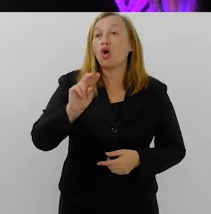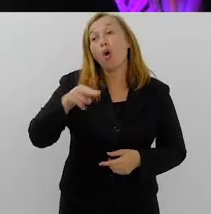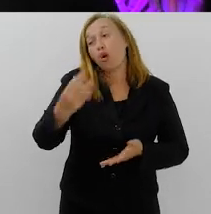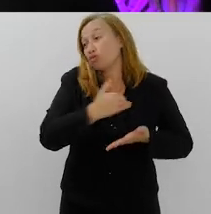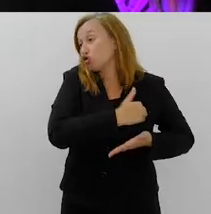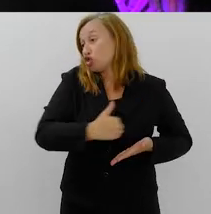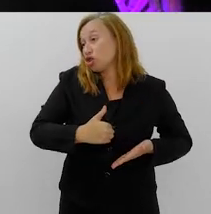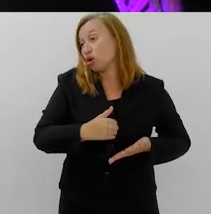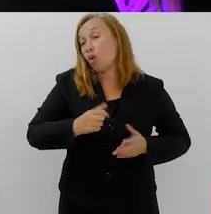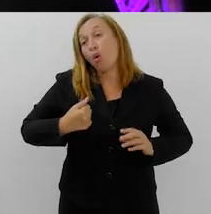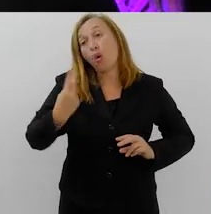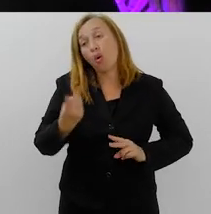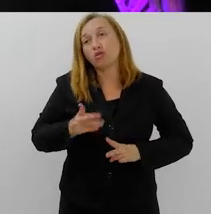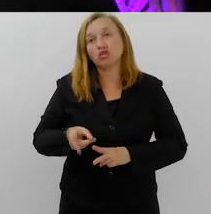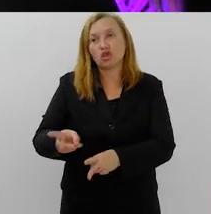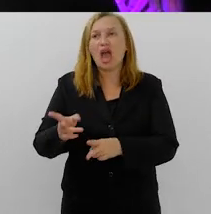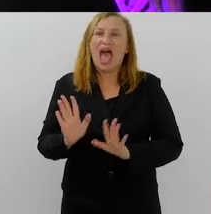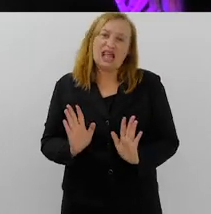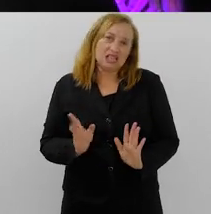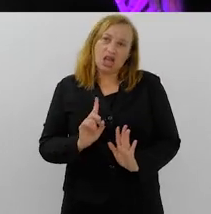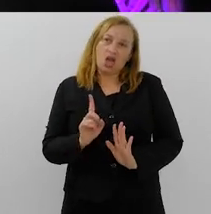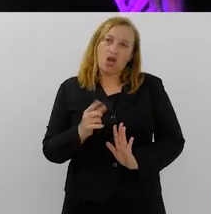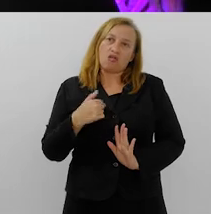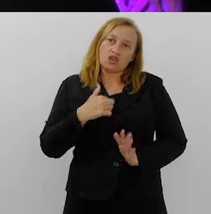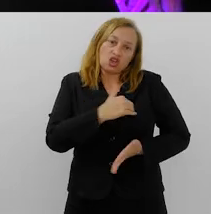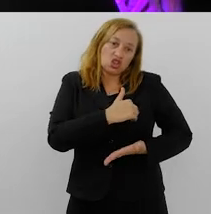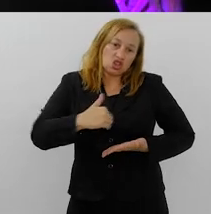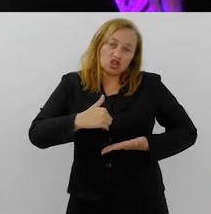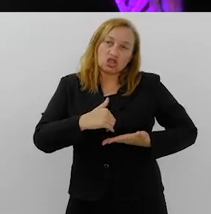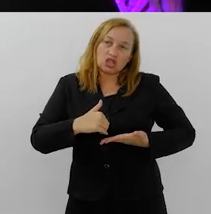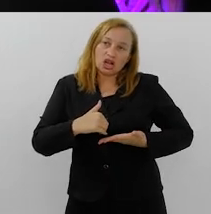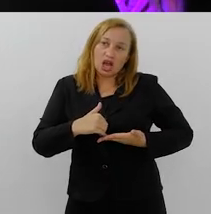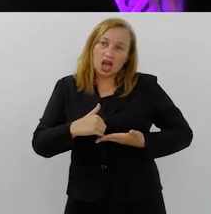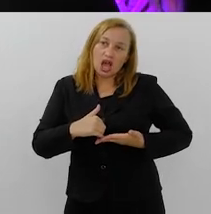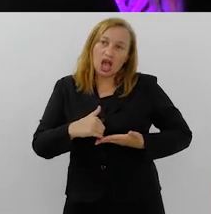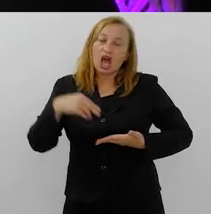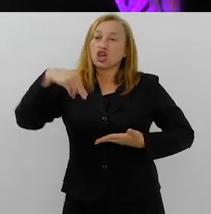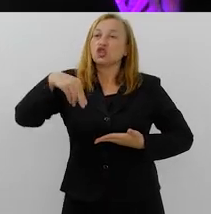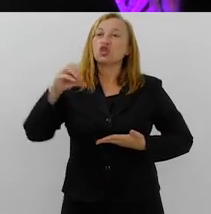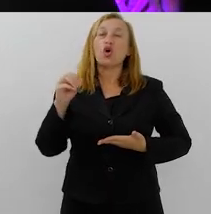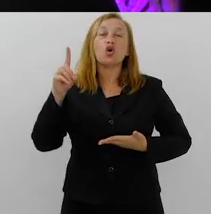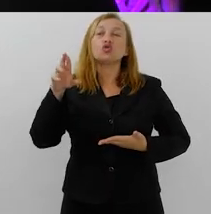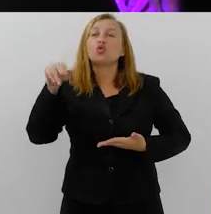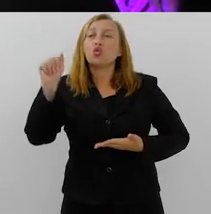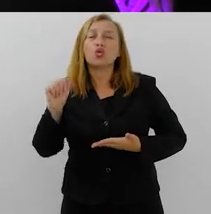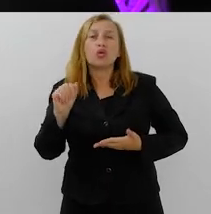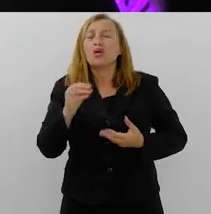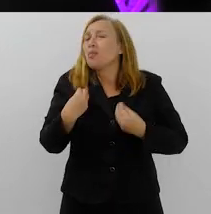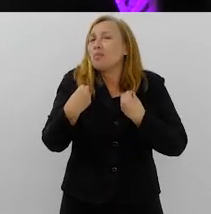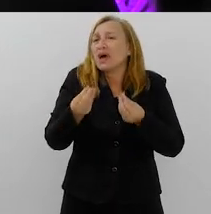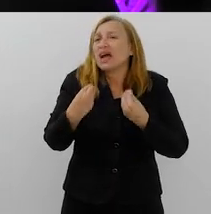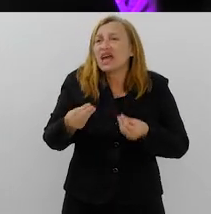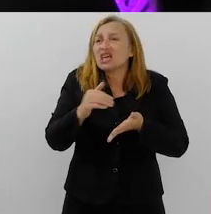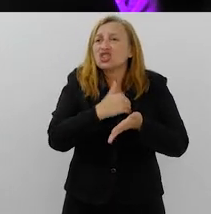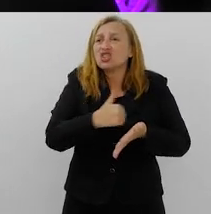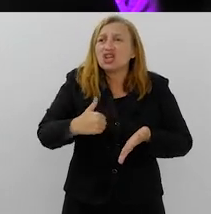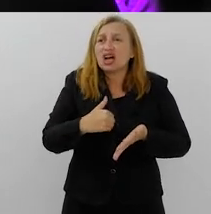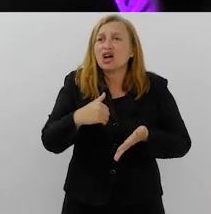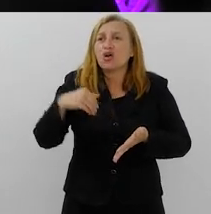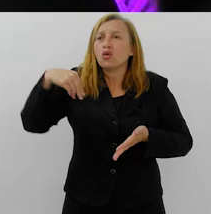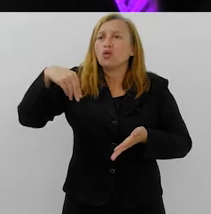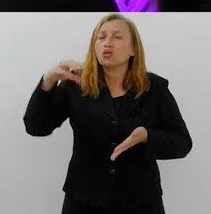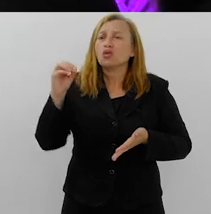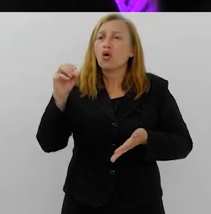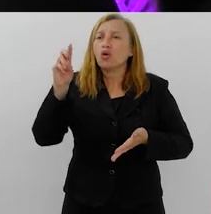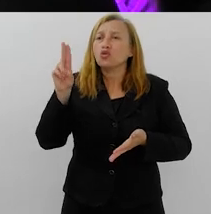opção ou você tira ou você muitas mulheres que não vou tirar só o quadrante para que minha irmã eu falava assim ainda para que que você vai tirar só o